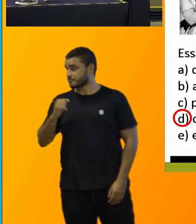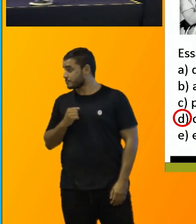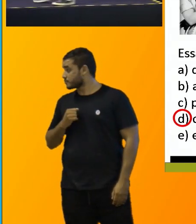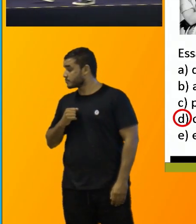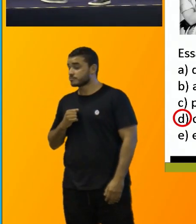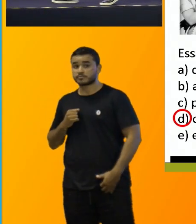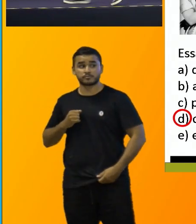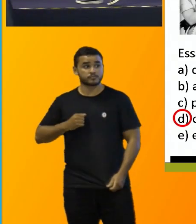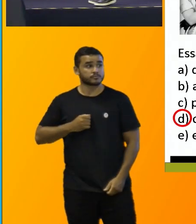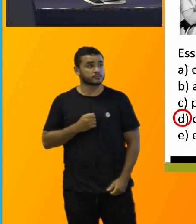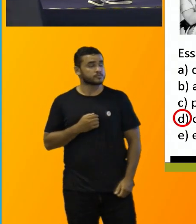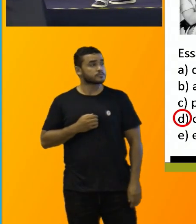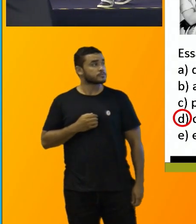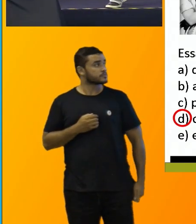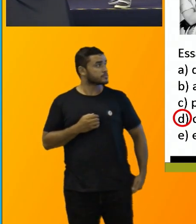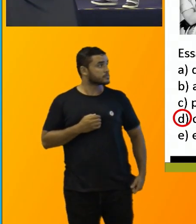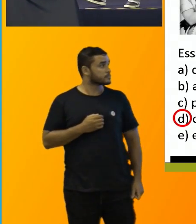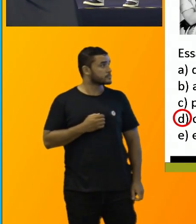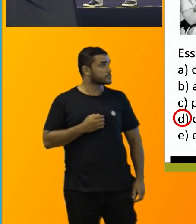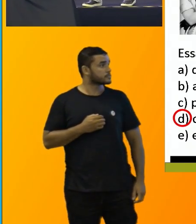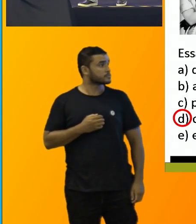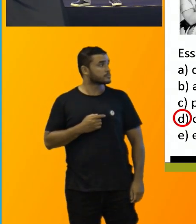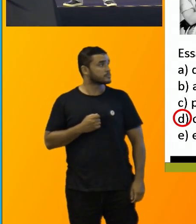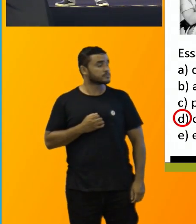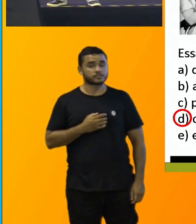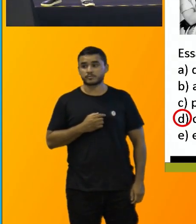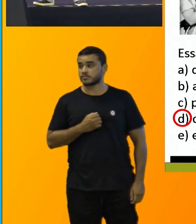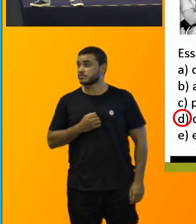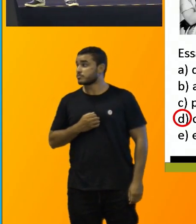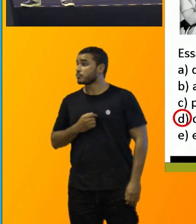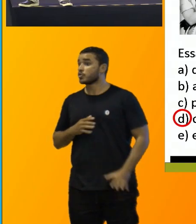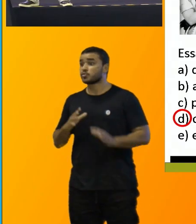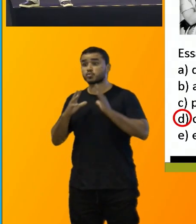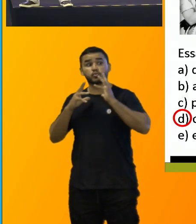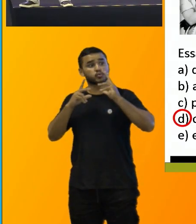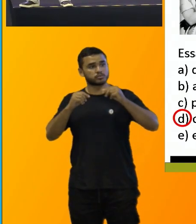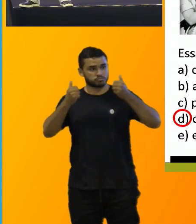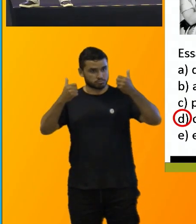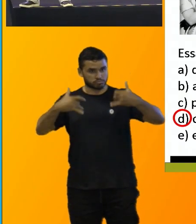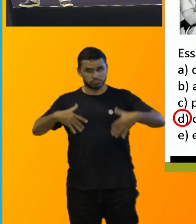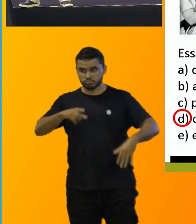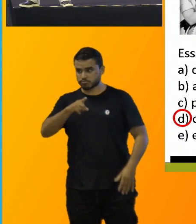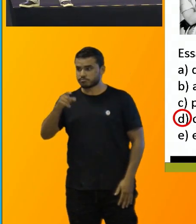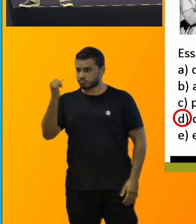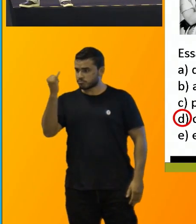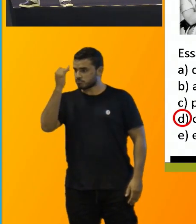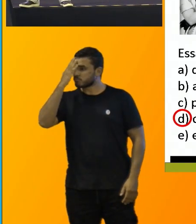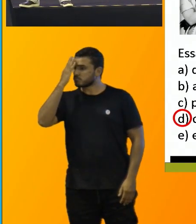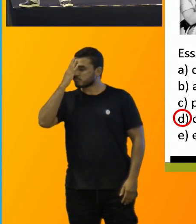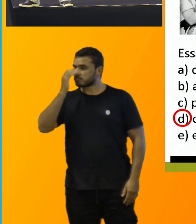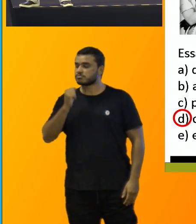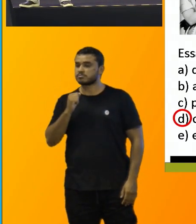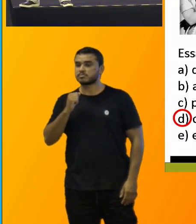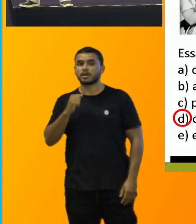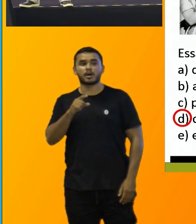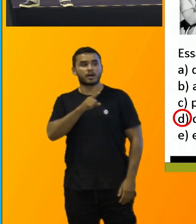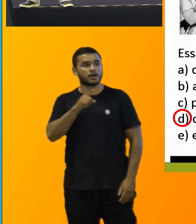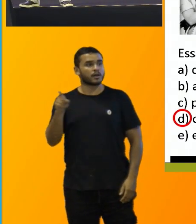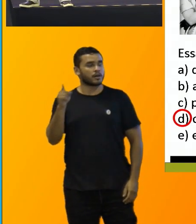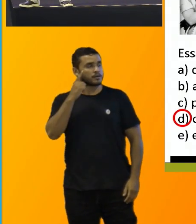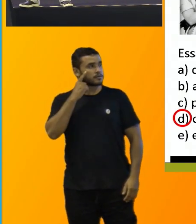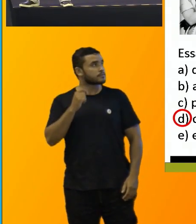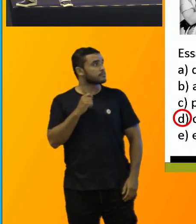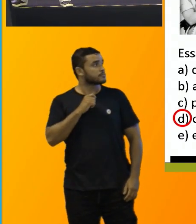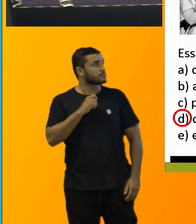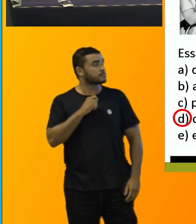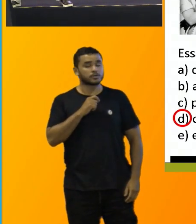Você que ficou até agora. Tudo que eu falei foi muito importante. Mas se existe uma coisa que você que está